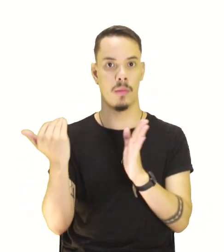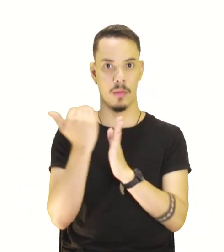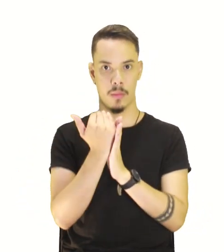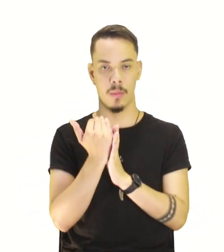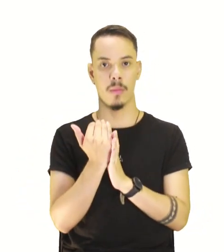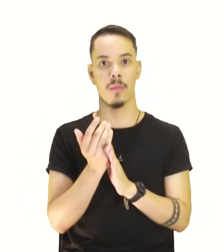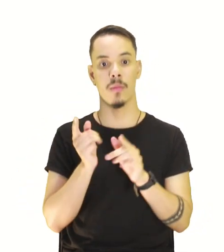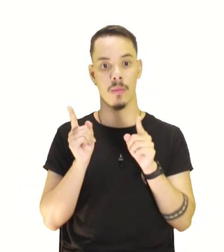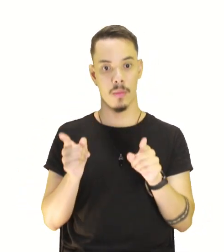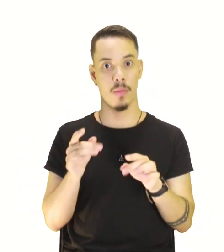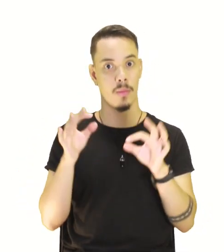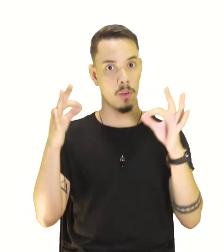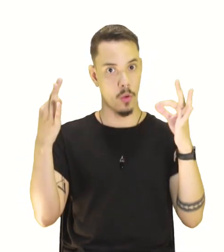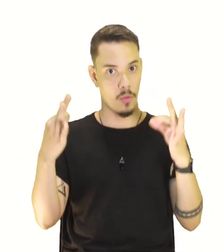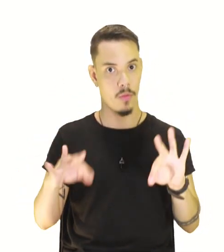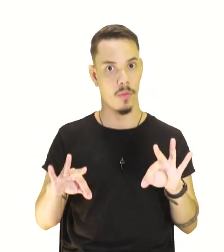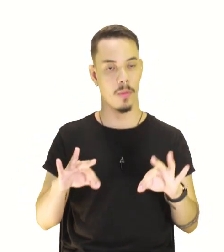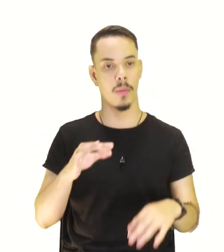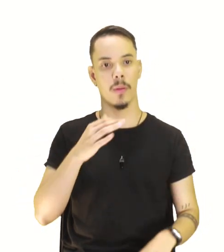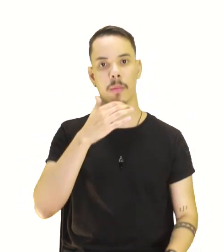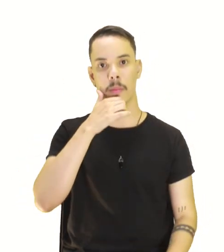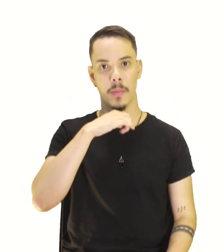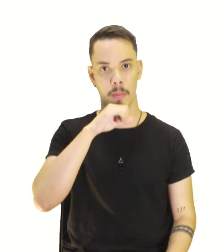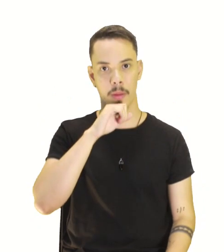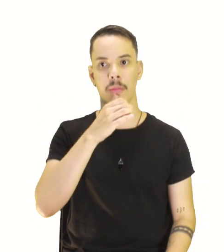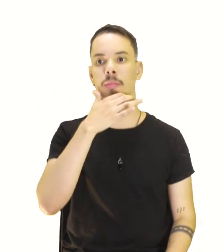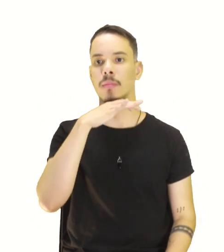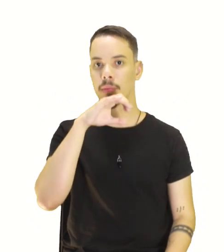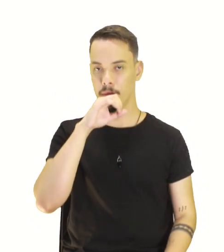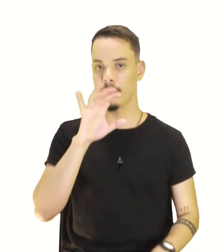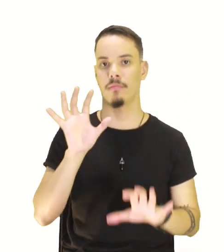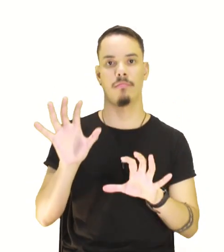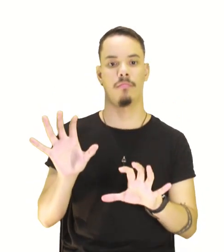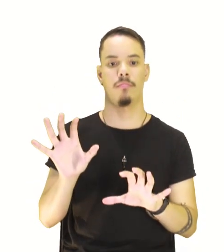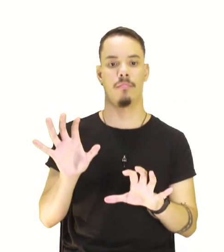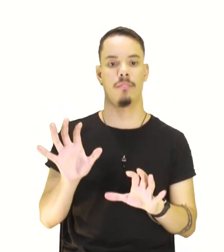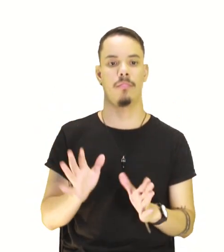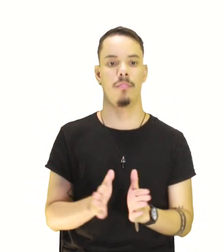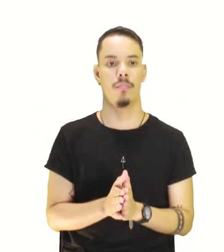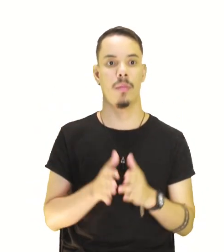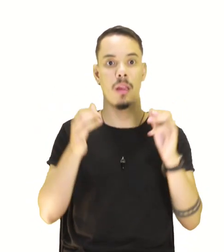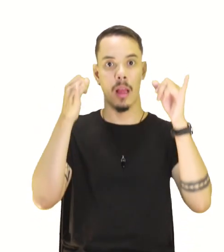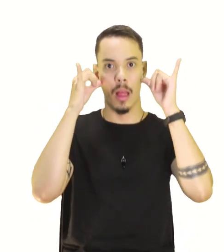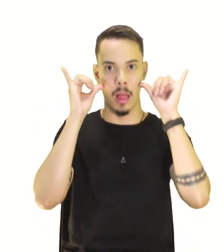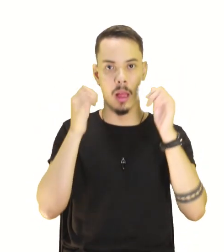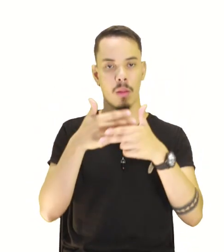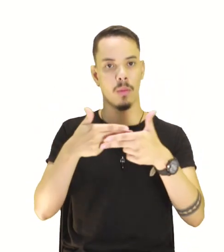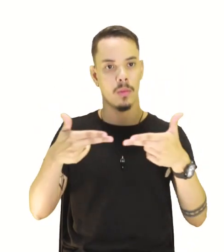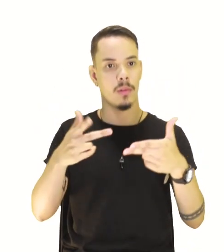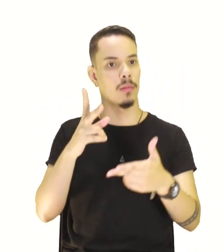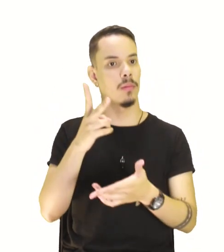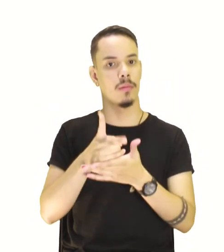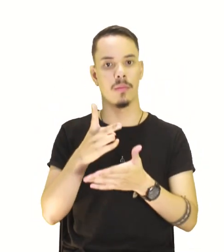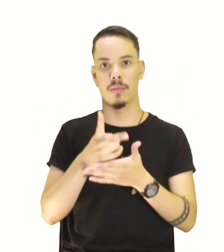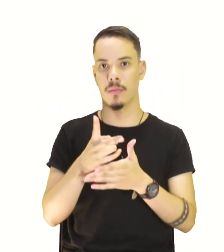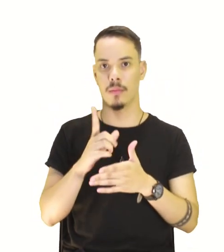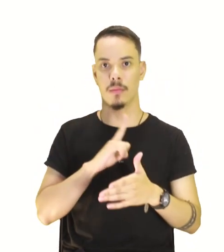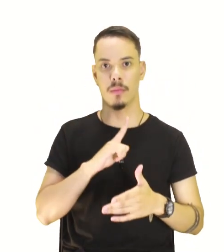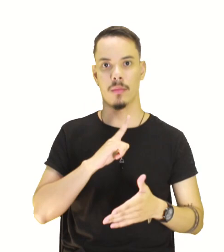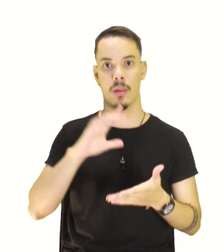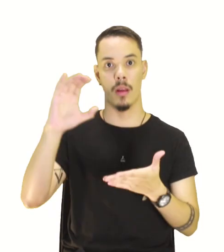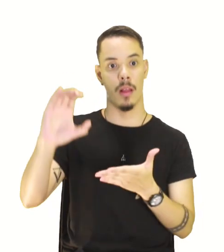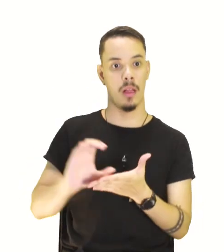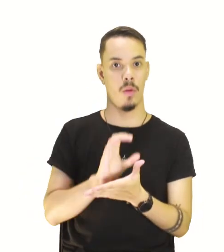vocês confirmarem com o pai de vocês, é assim mesmo que funciona. Quem tem gado leiteiro aí, né, sempre procura o recurso, né, de ter